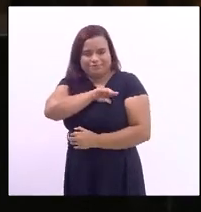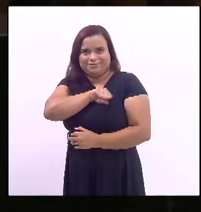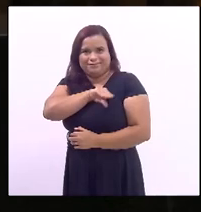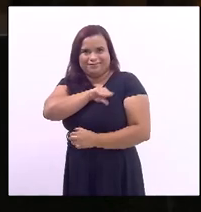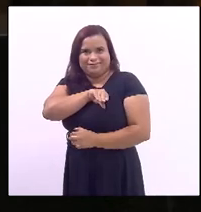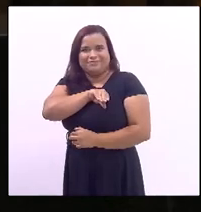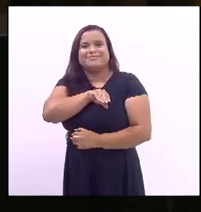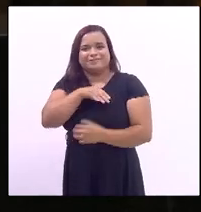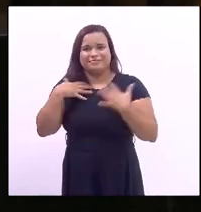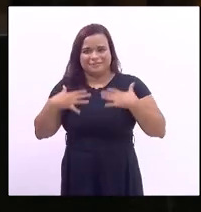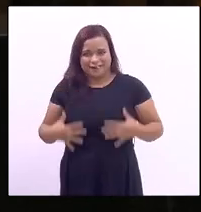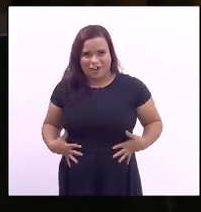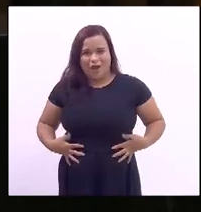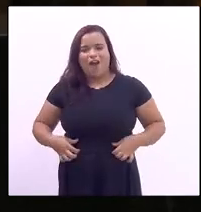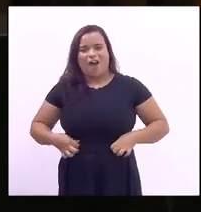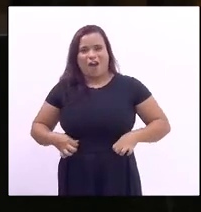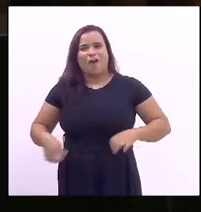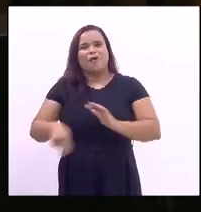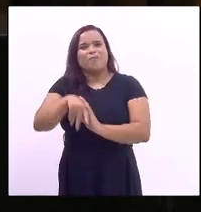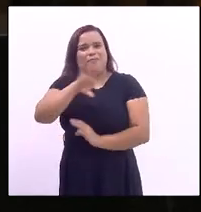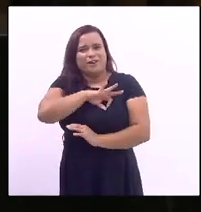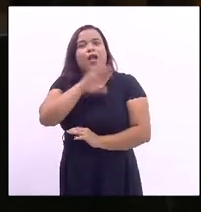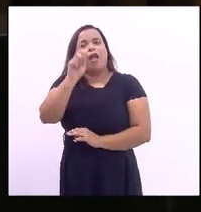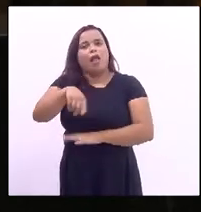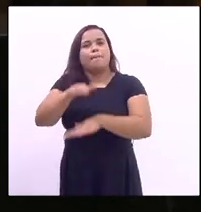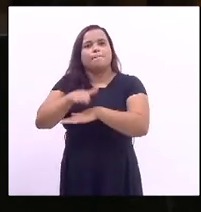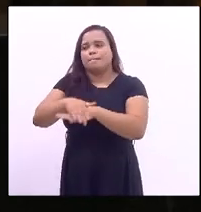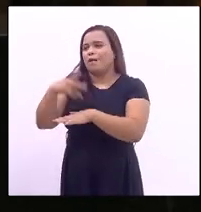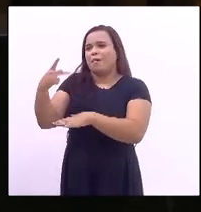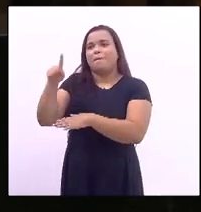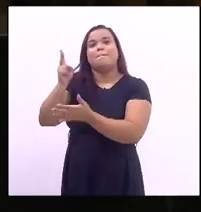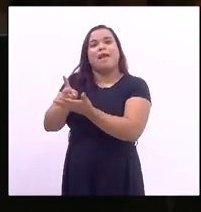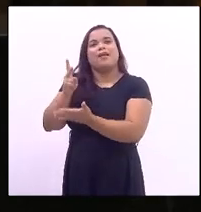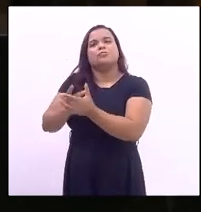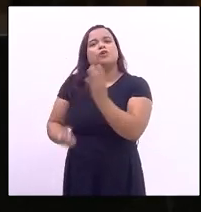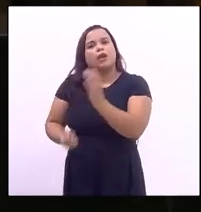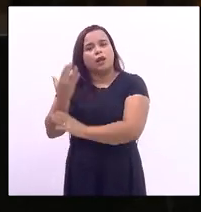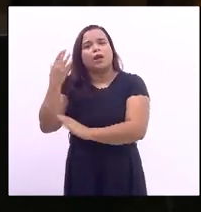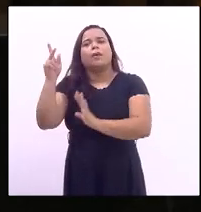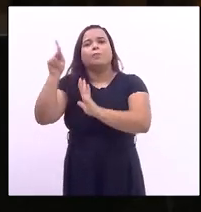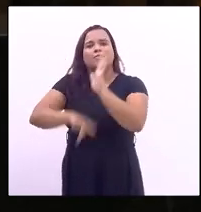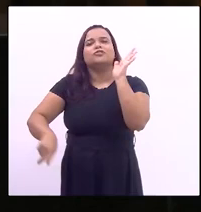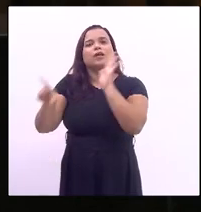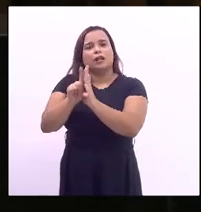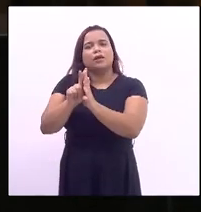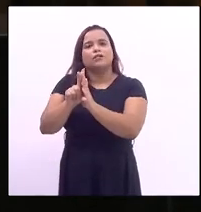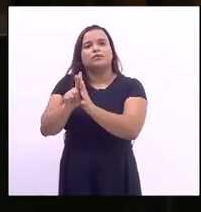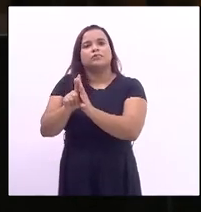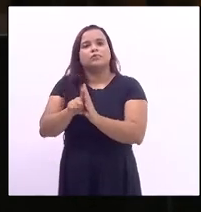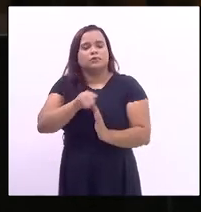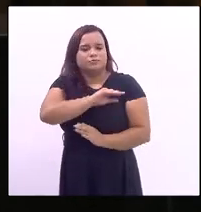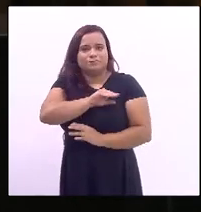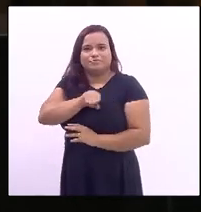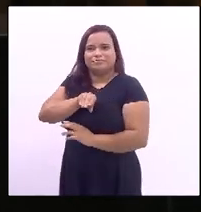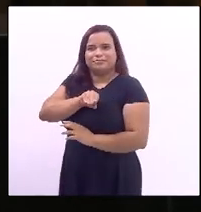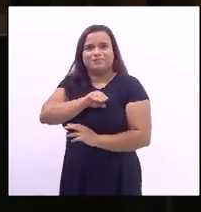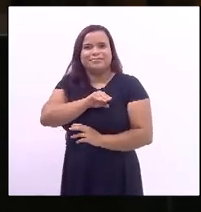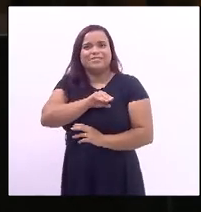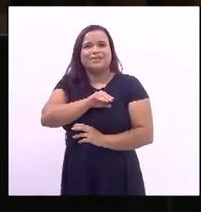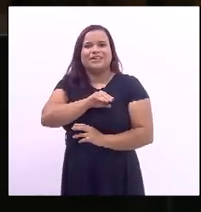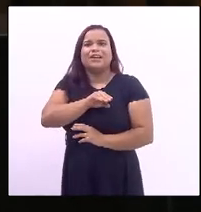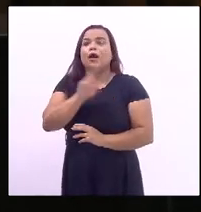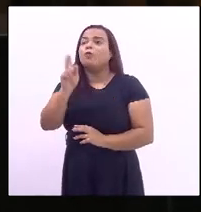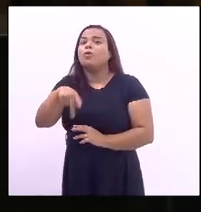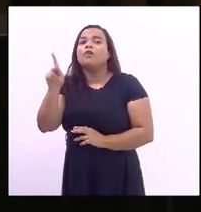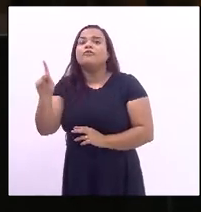na farda do policial é o mesmo Deputado que faz o projeto de lei para que os professores não